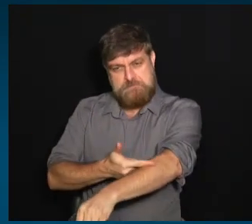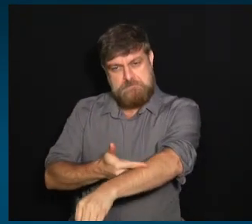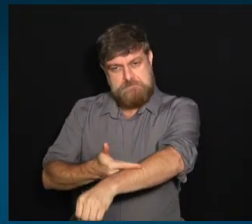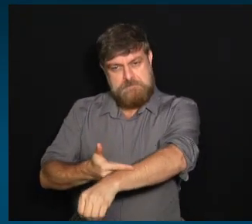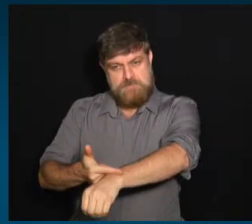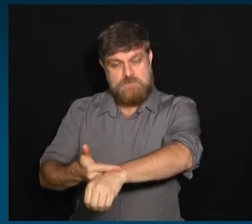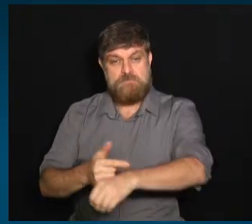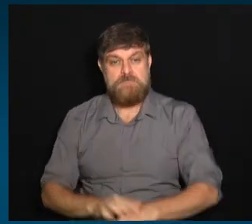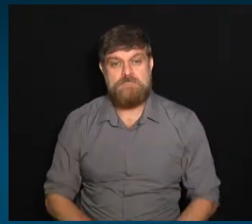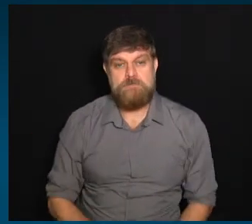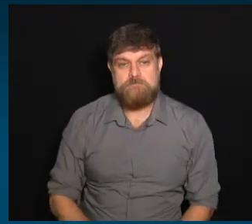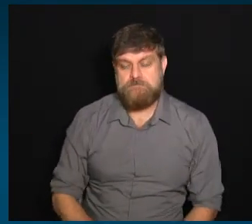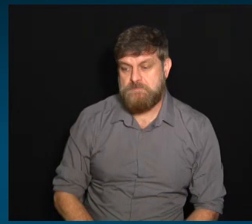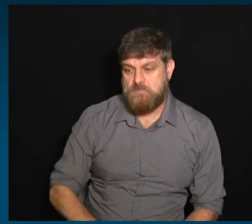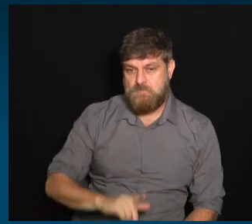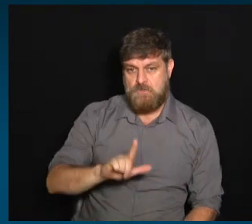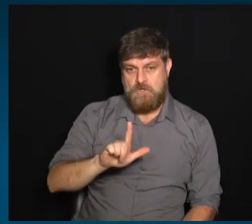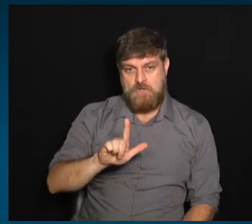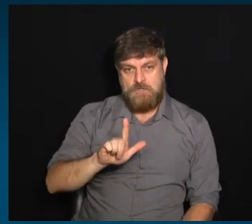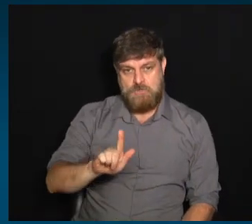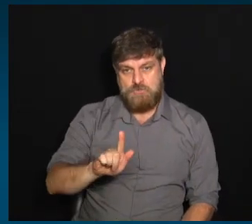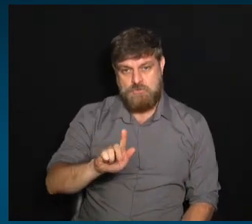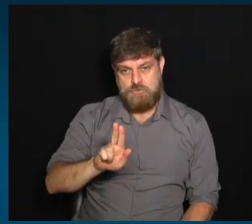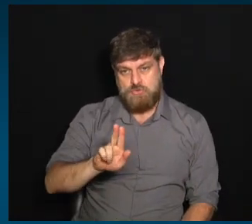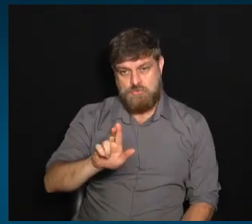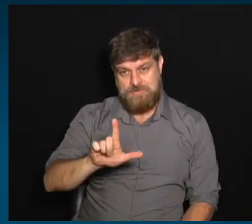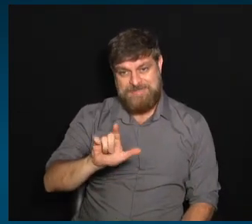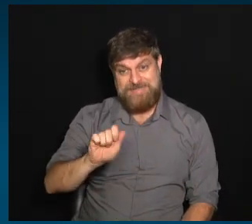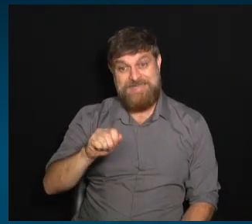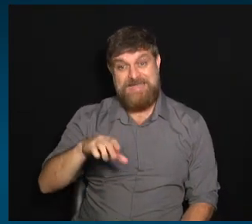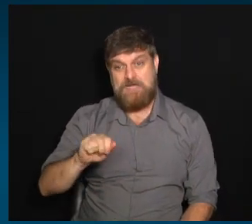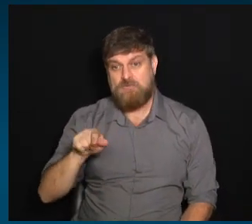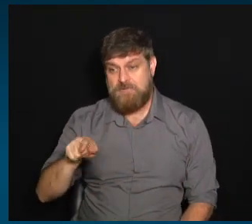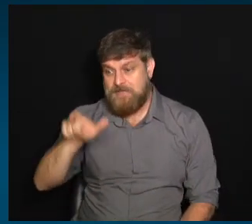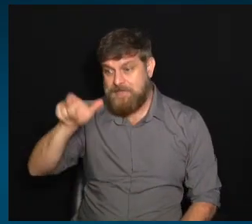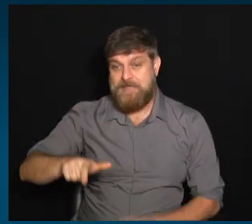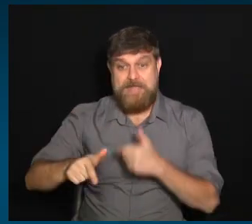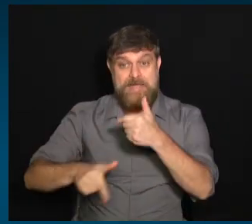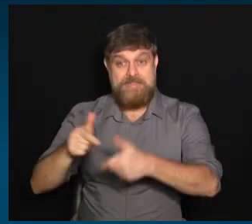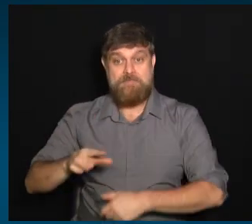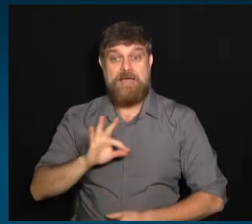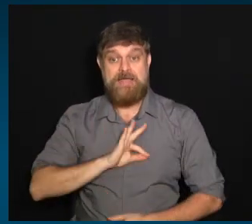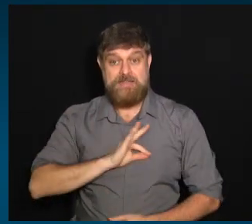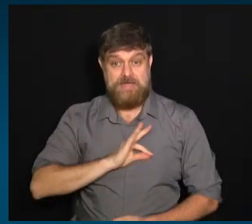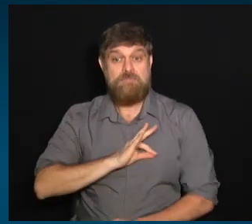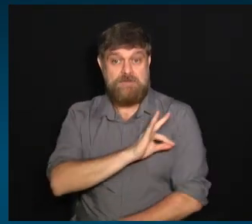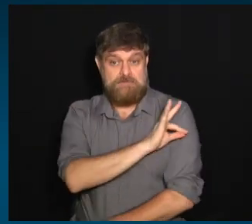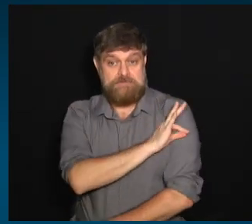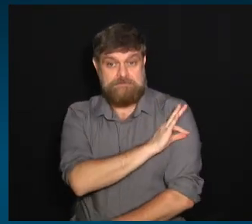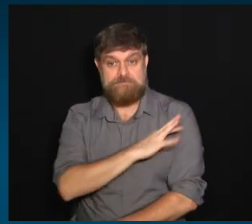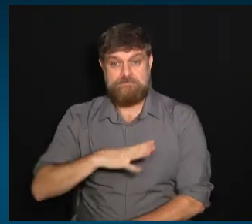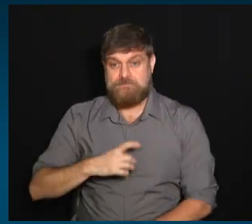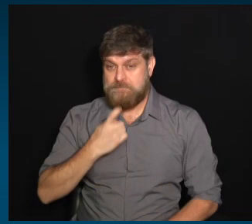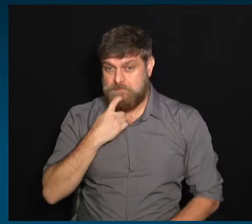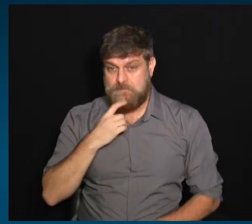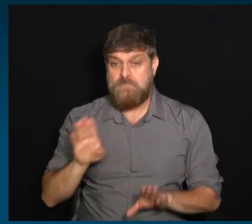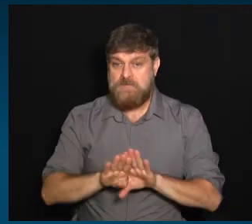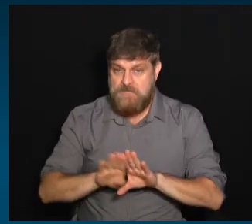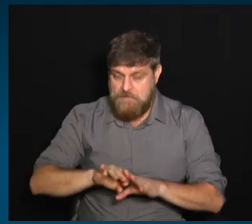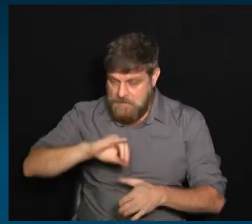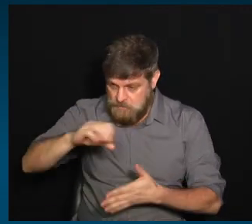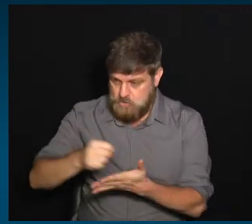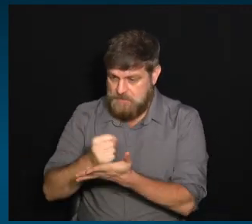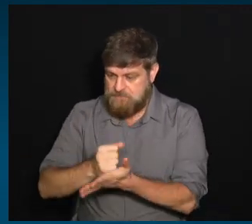Nelson Santini Júnior a Juliano Porte. O homenageado atua na Guarda Municipal da cidade. Ainda do vereador Jorge